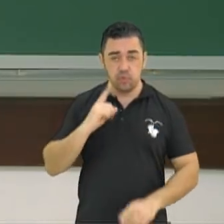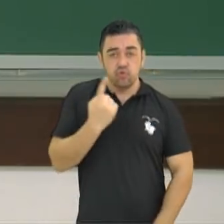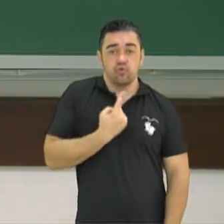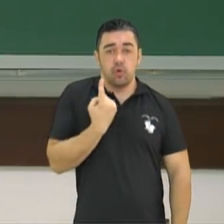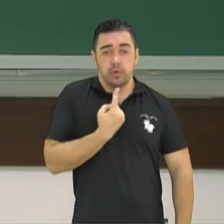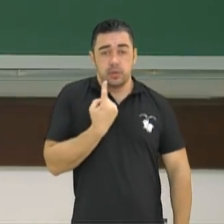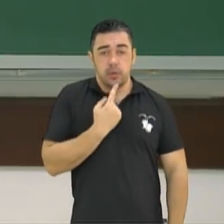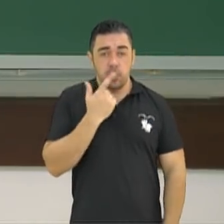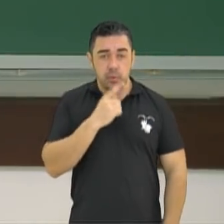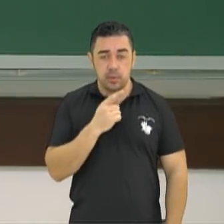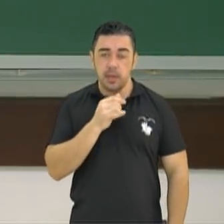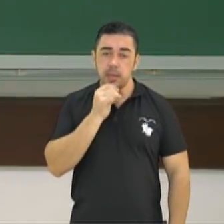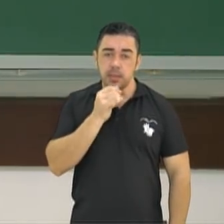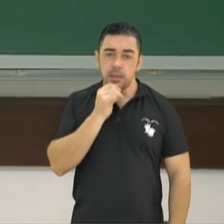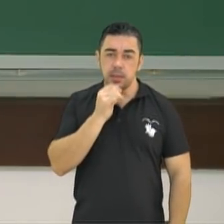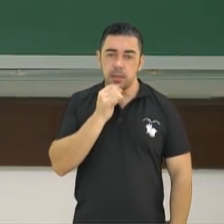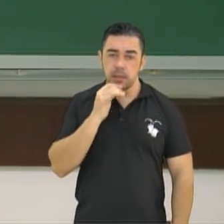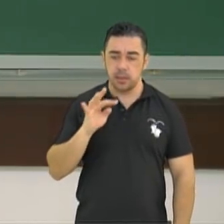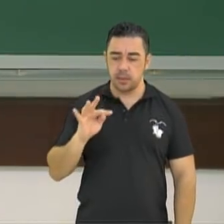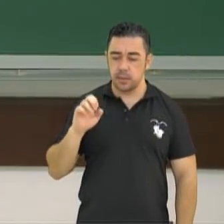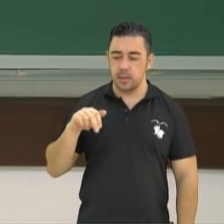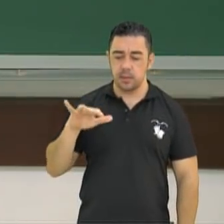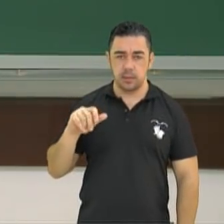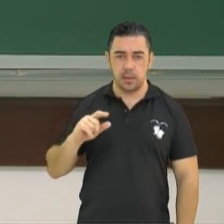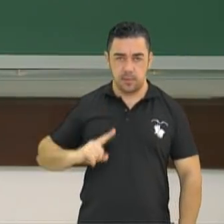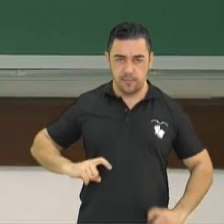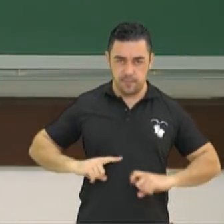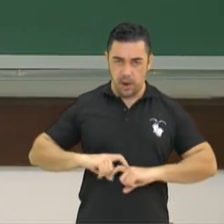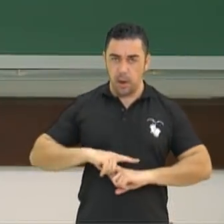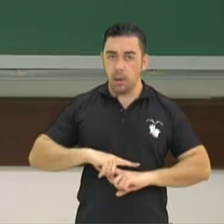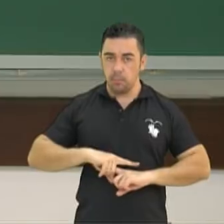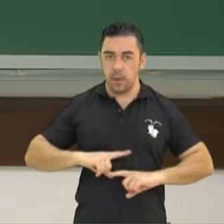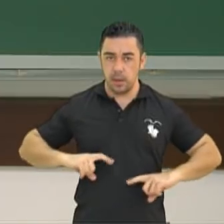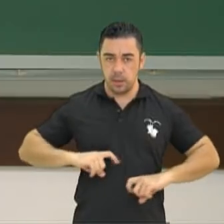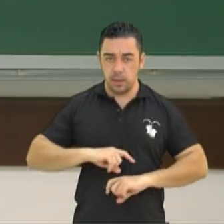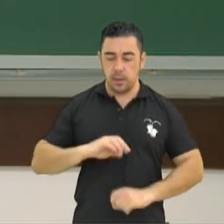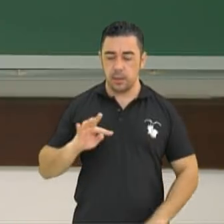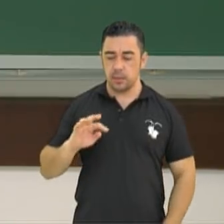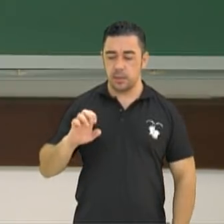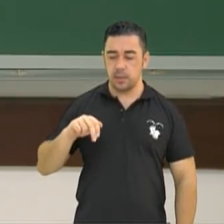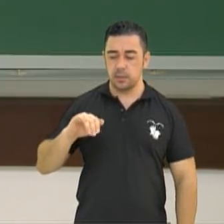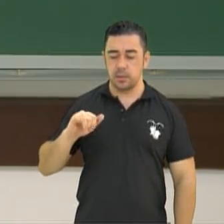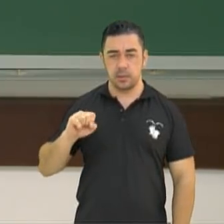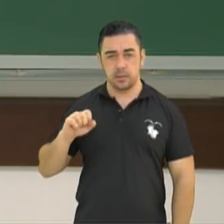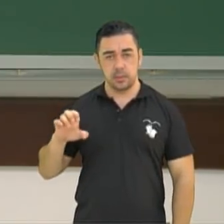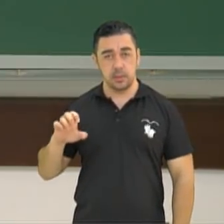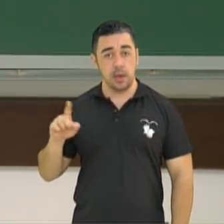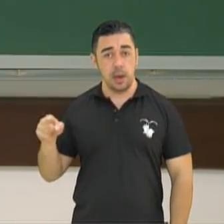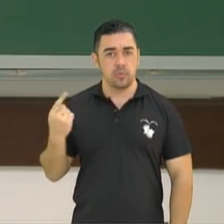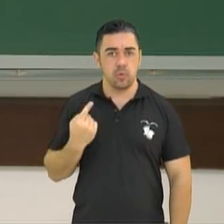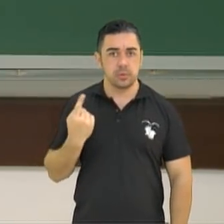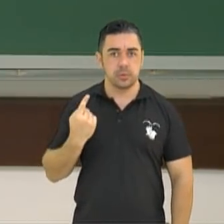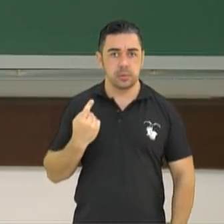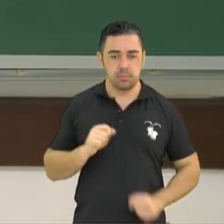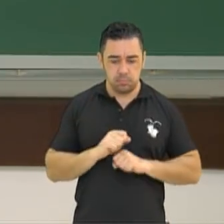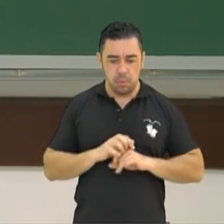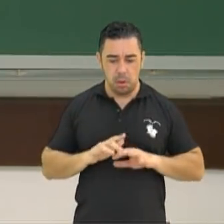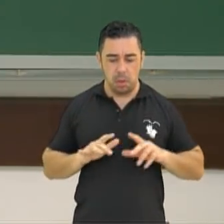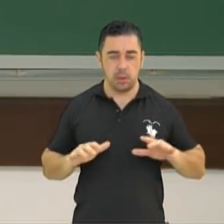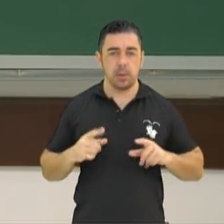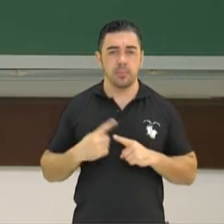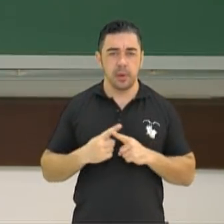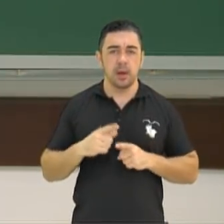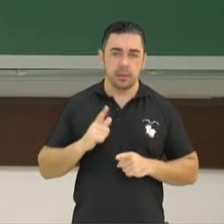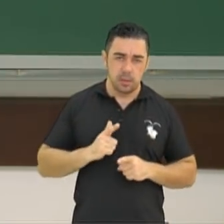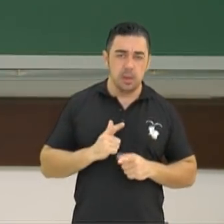hermafrodita. Você vai ver no caso da tênia, que é um verme que causa uma doença na gente, né, a teníase, que ela se autofecunda, porque ela tem os dois sexos.